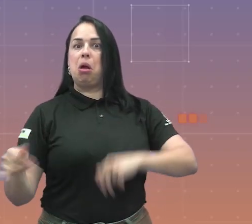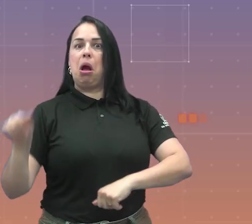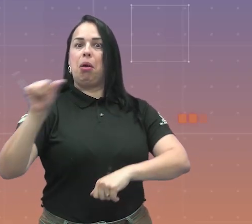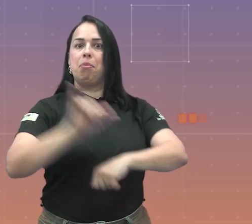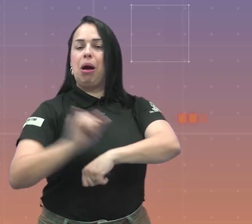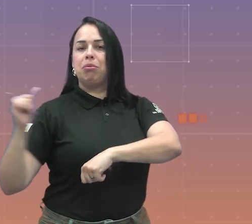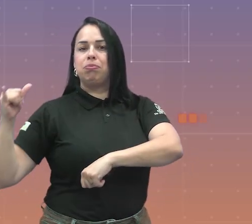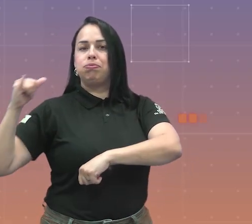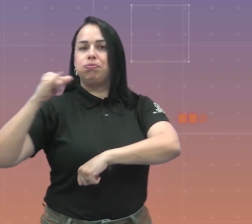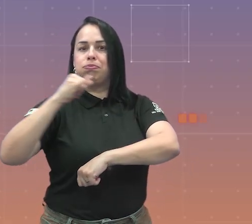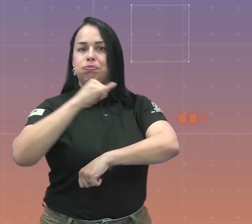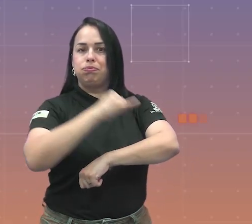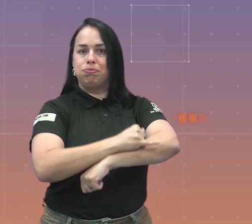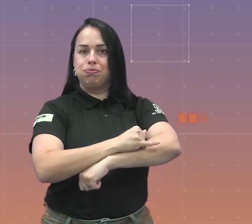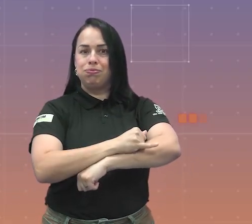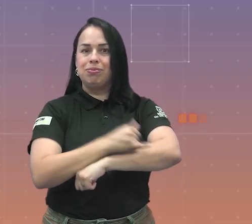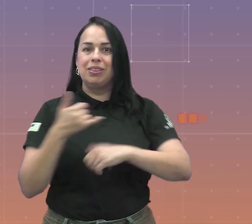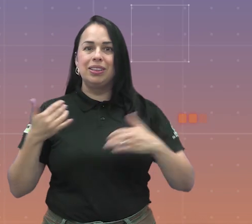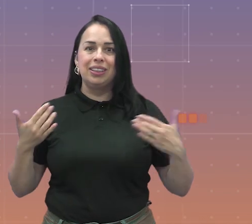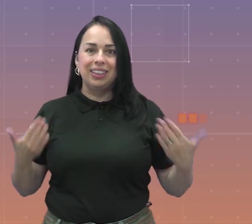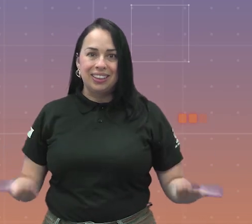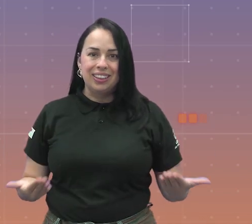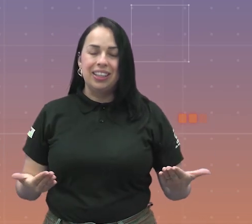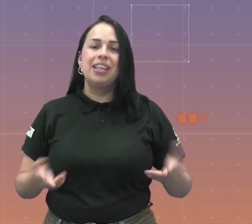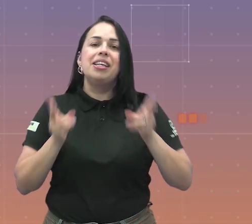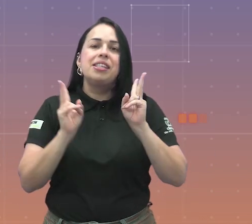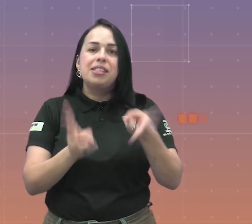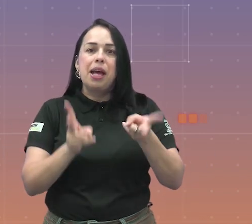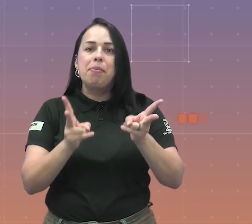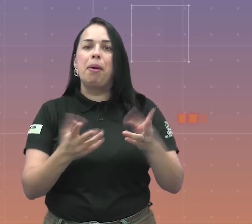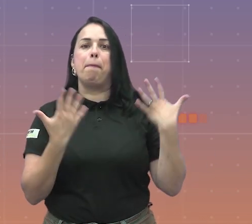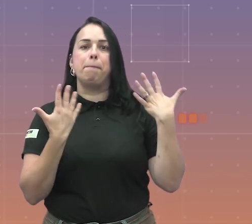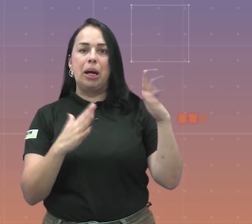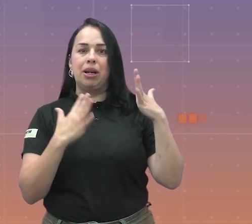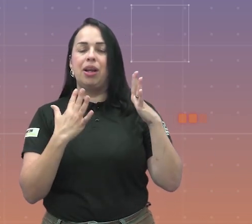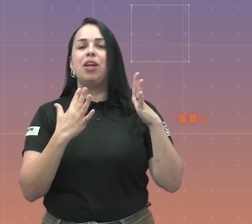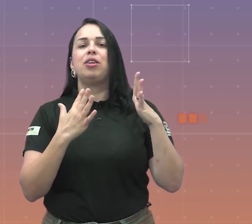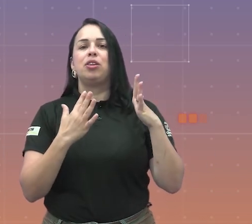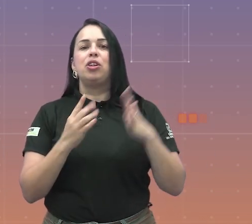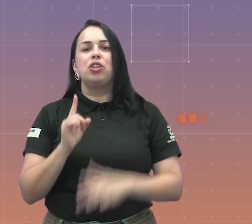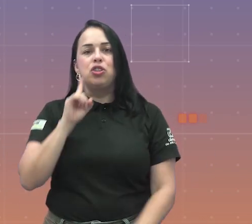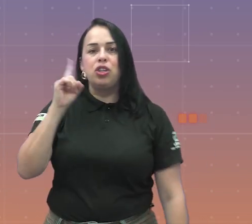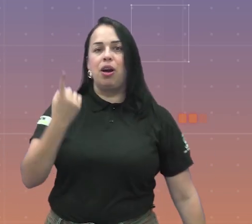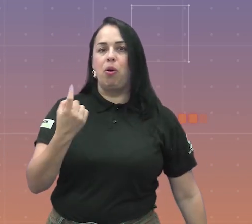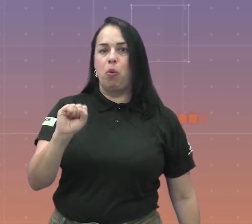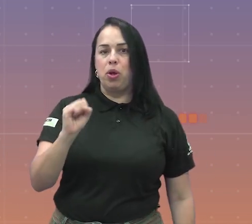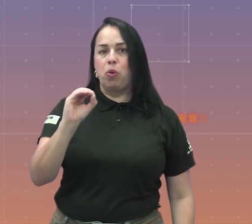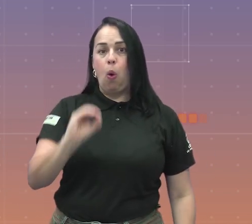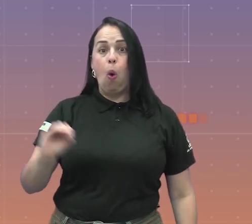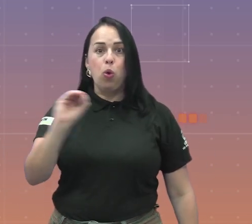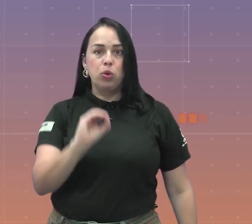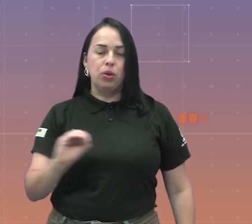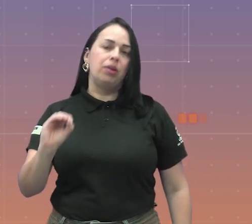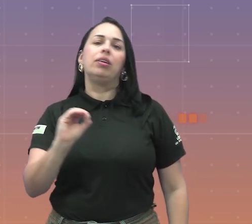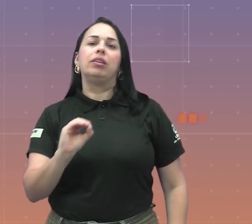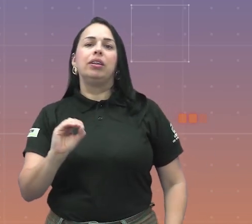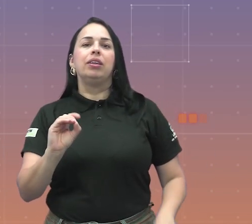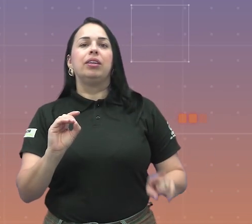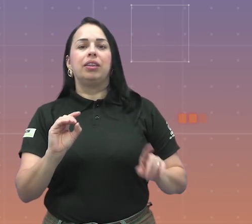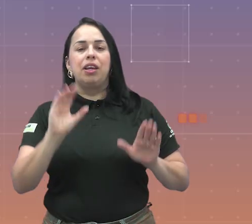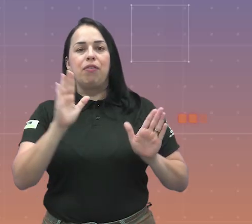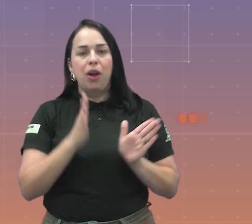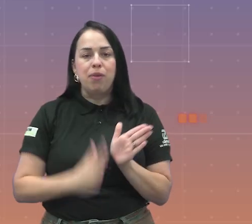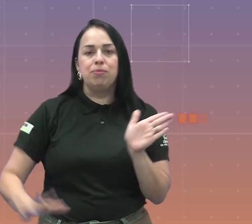da Capital da Indústria Aeroespacial, Capital do Avião, que será comemorado anualmente em 8 de